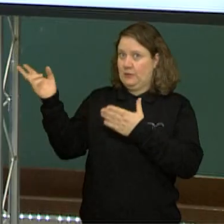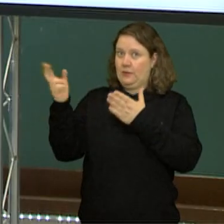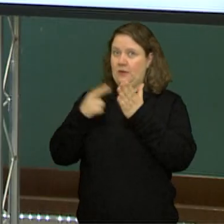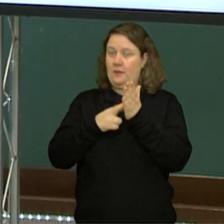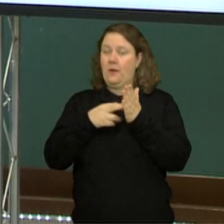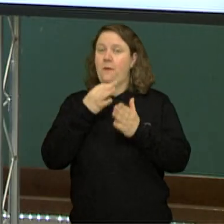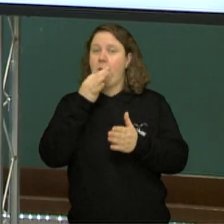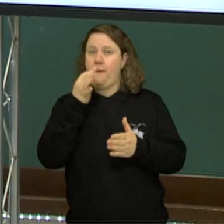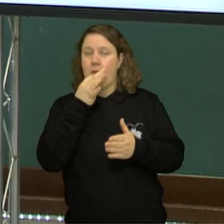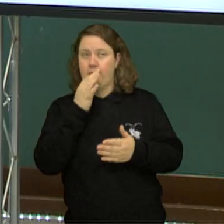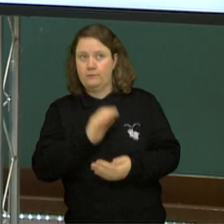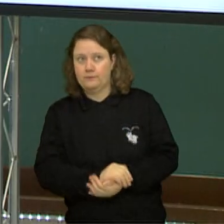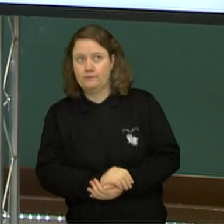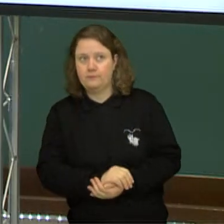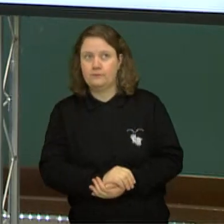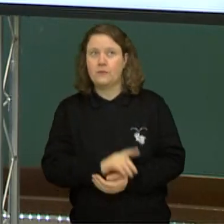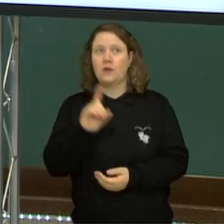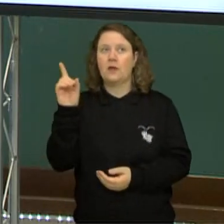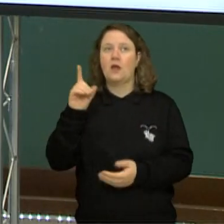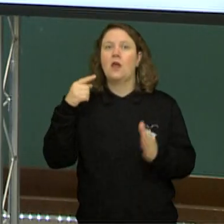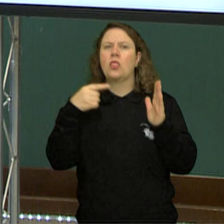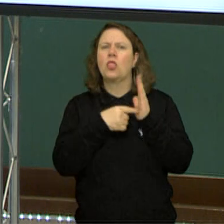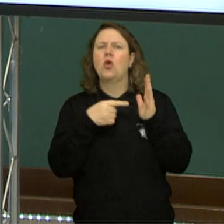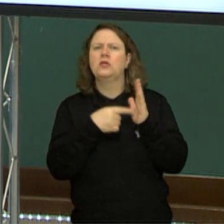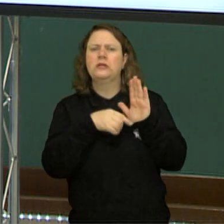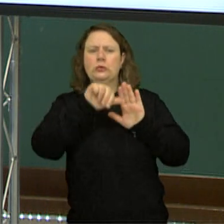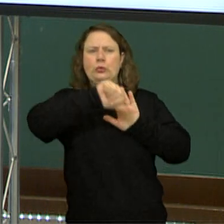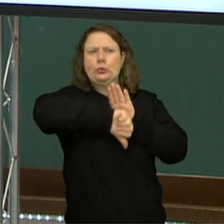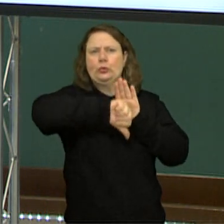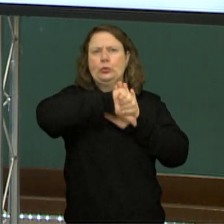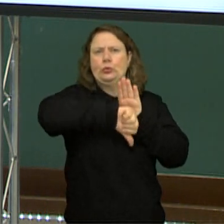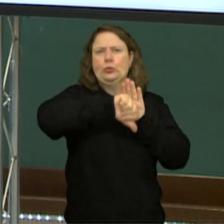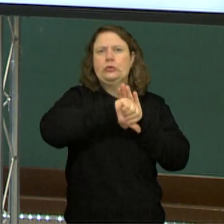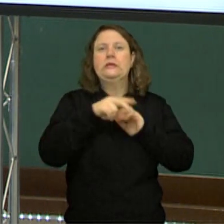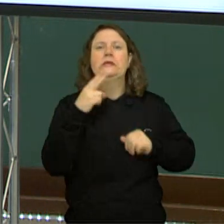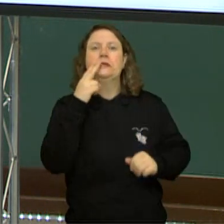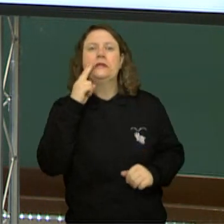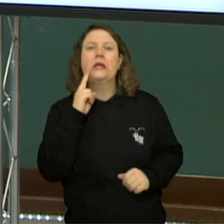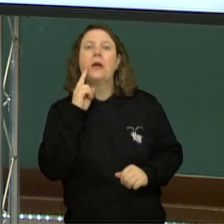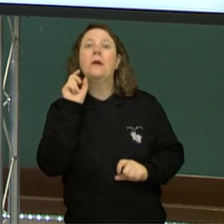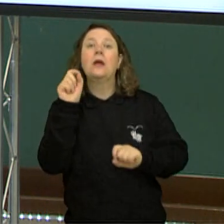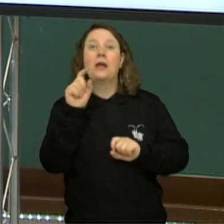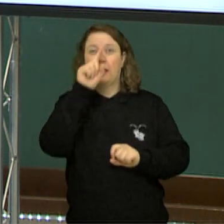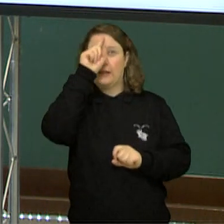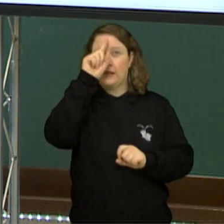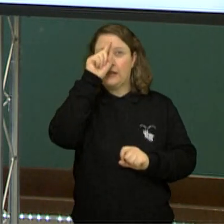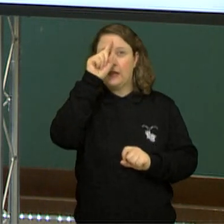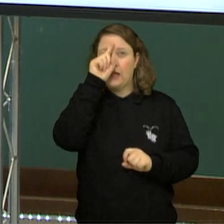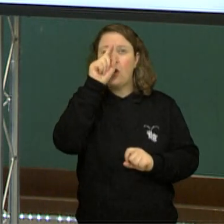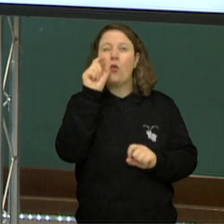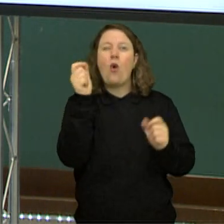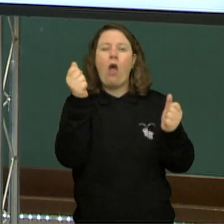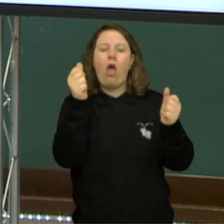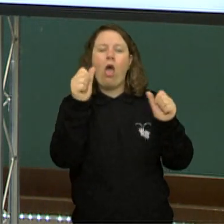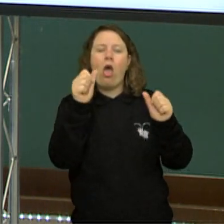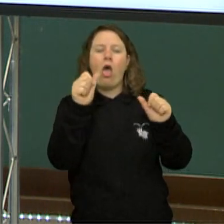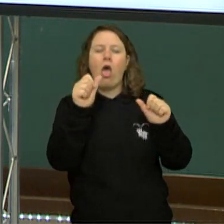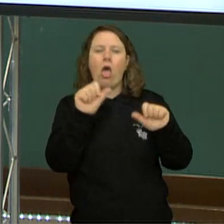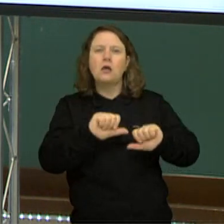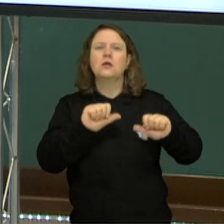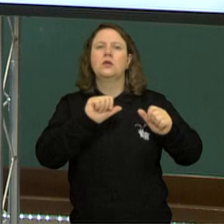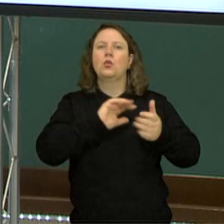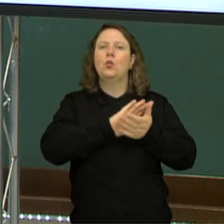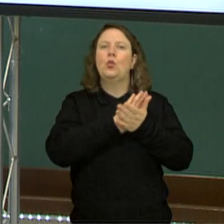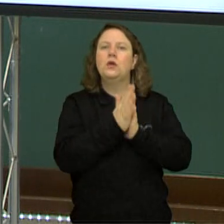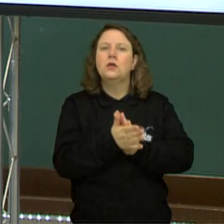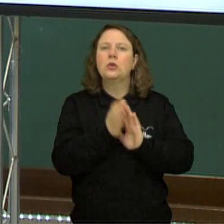resposta para vocês. Khrushchev, ao denunciar os crimes stalinistas, pretendia desconstruir o culto a